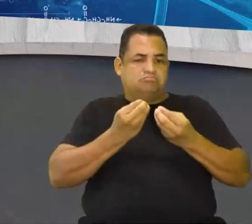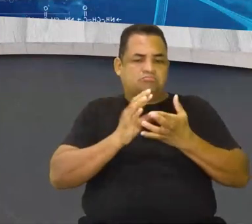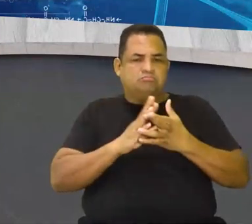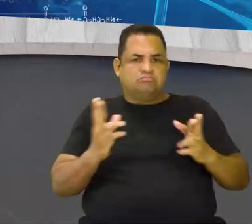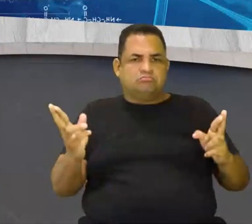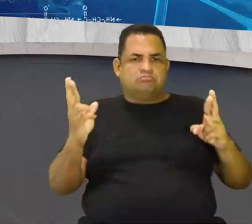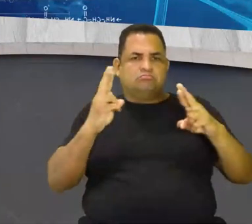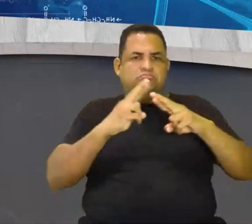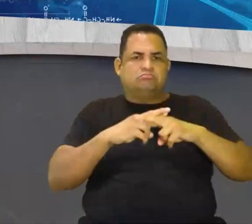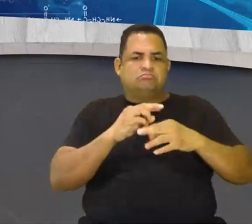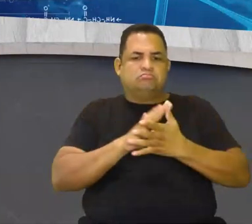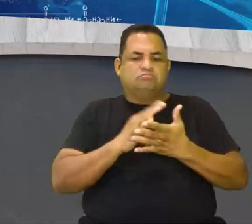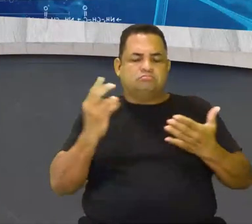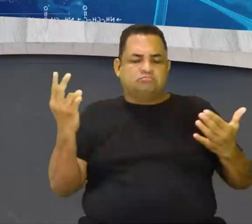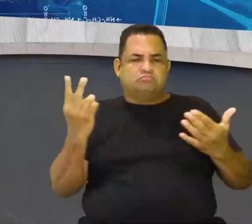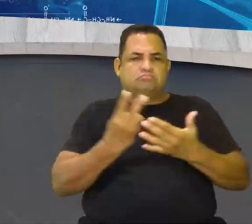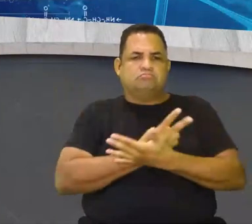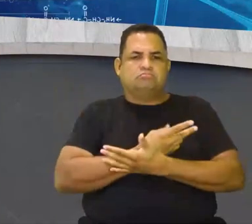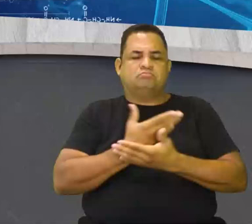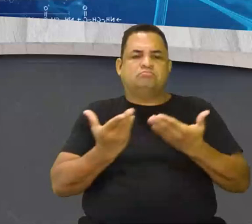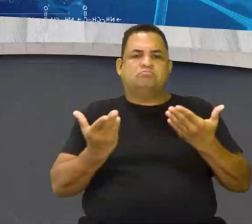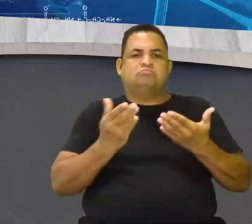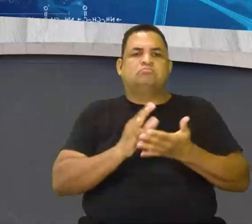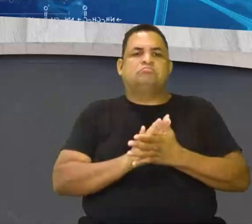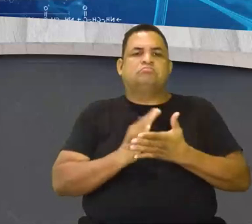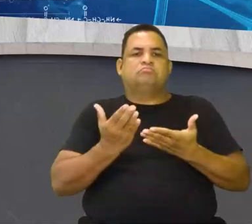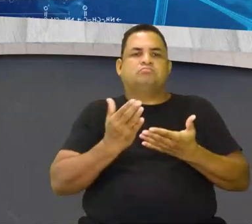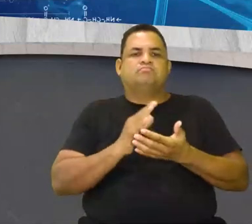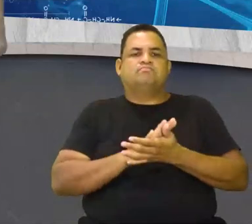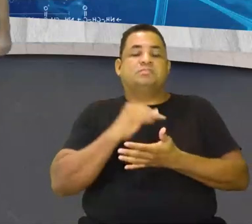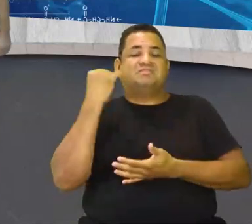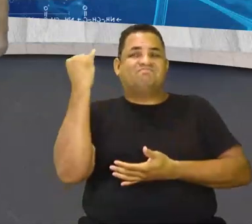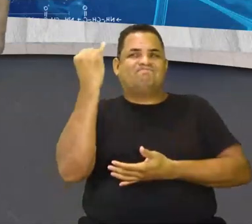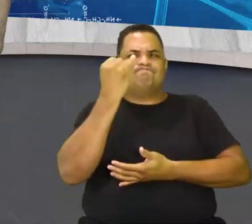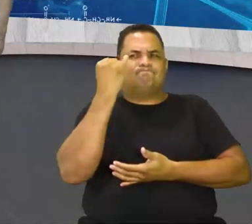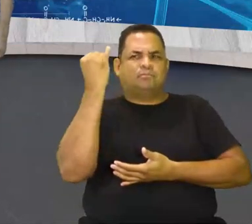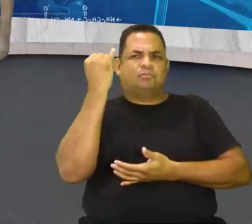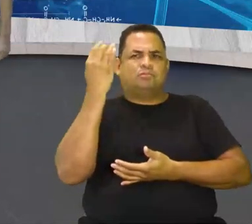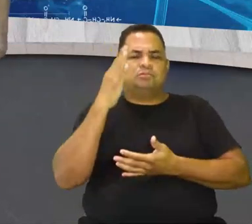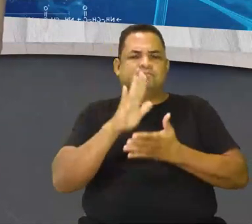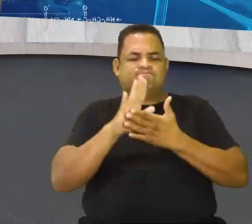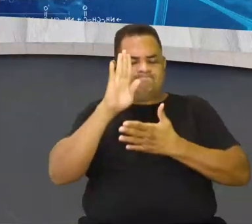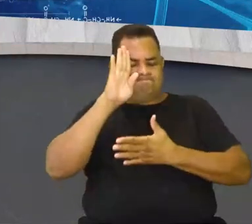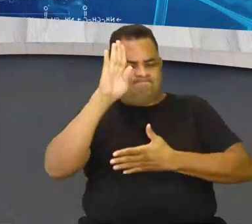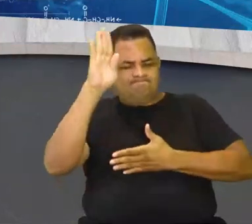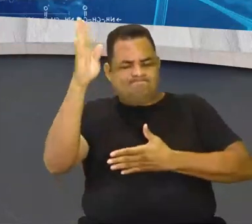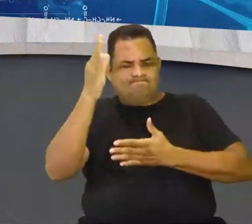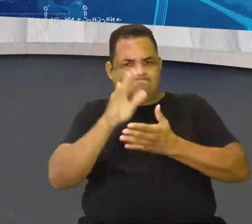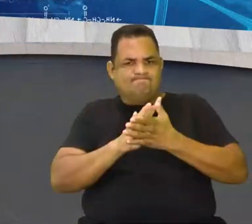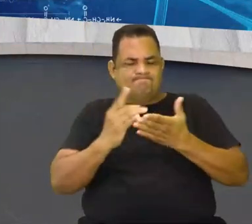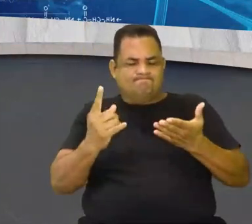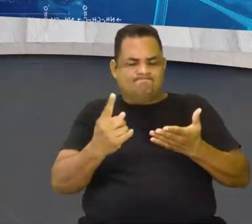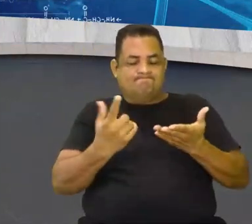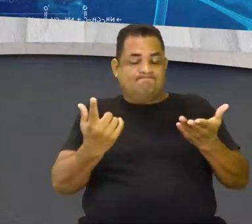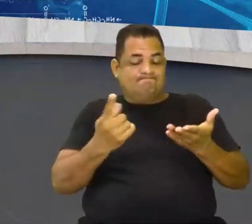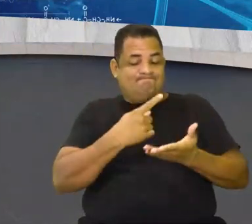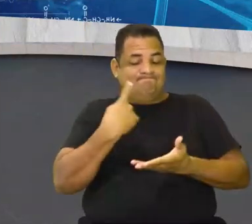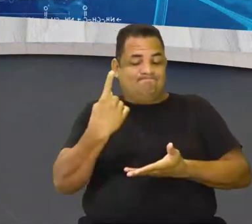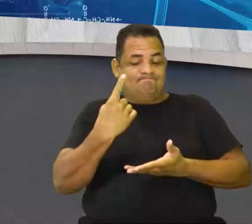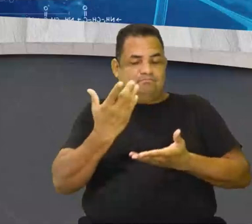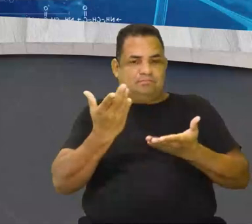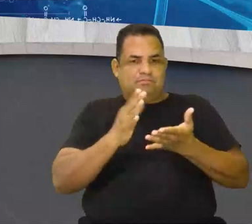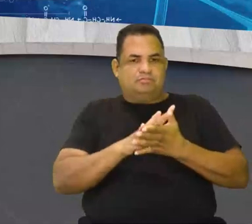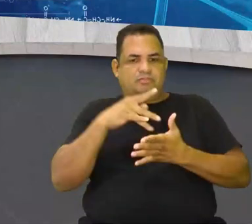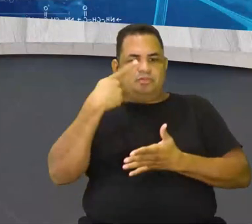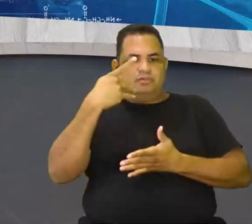reações químicas acontecem. E essas reações são super importantes. Nós não estaríamos aqui hoje falando com vocês